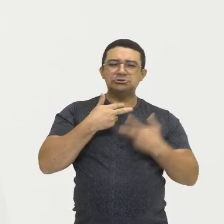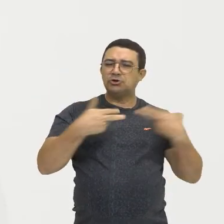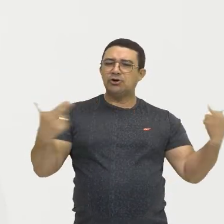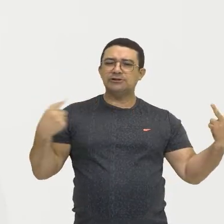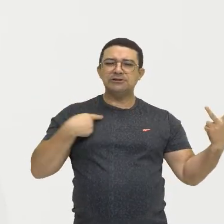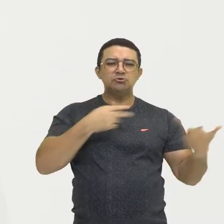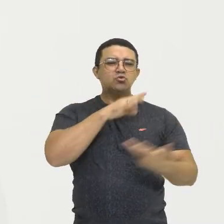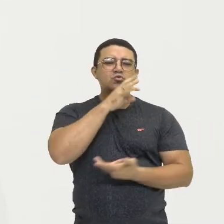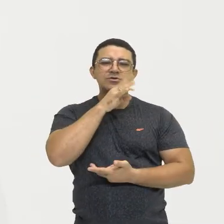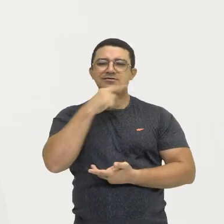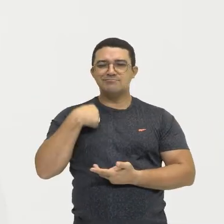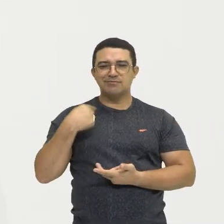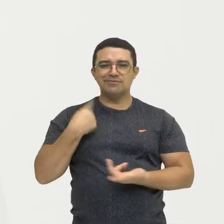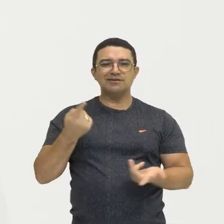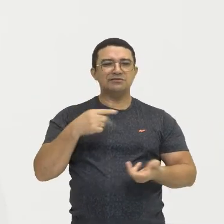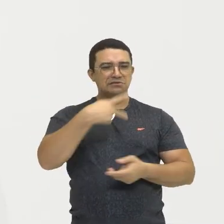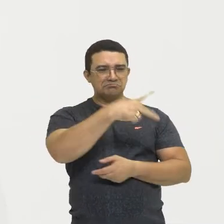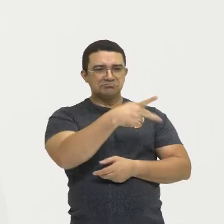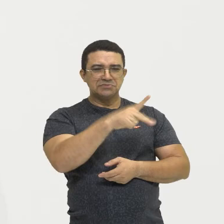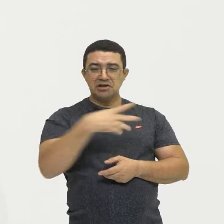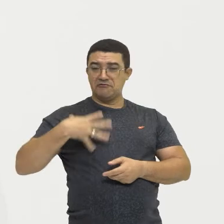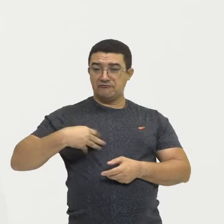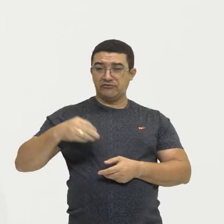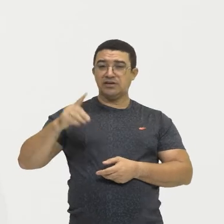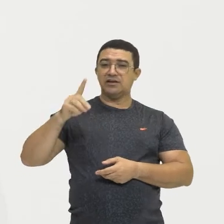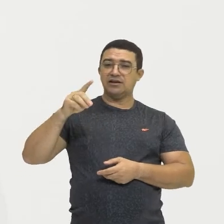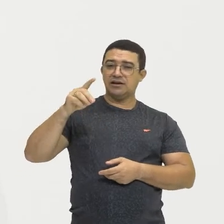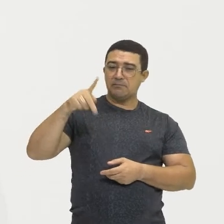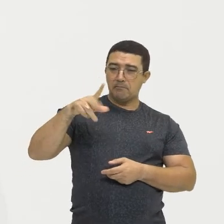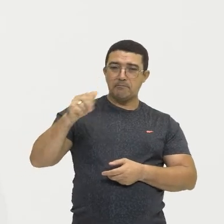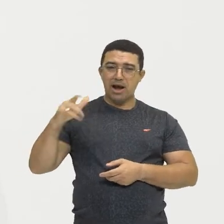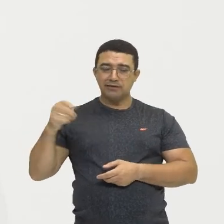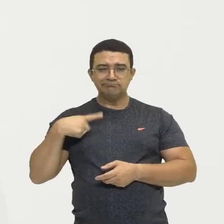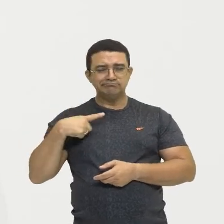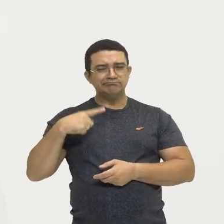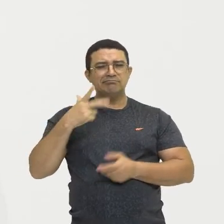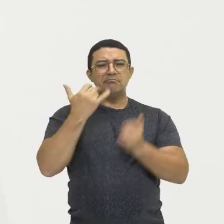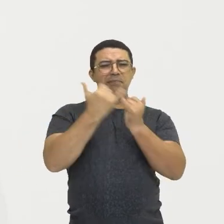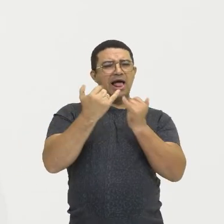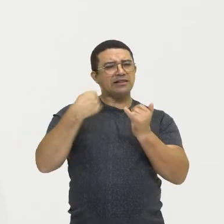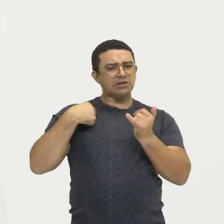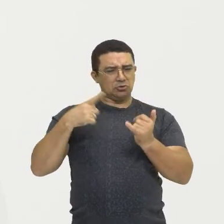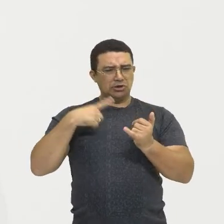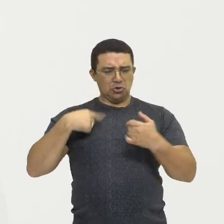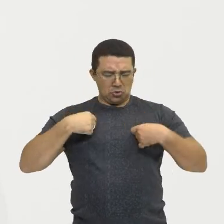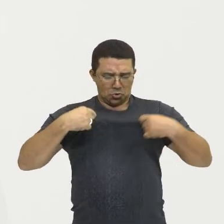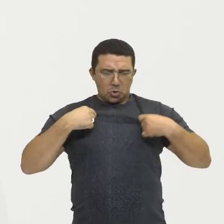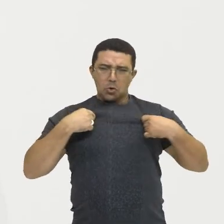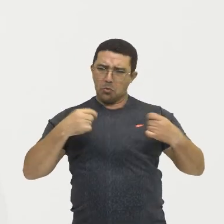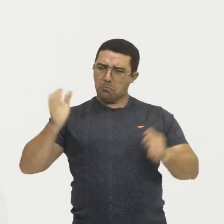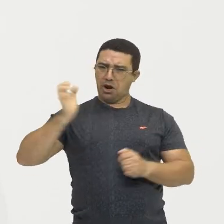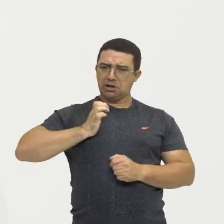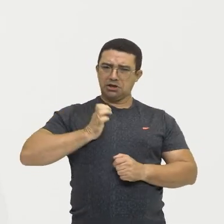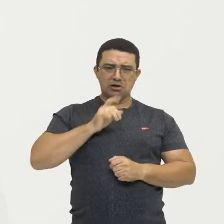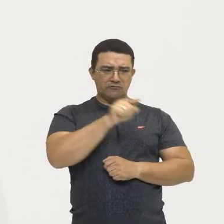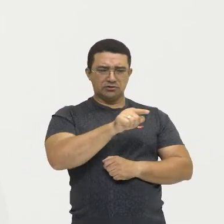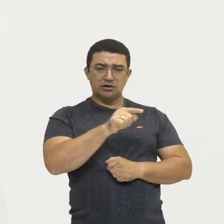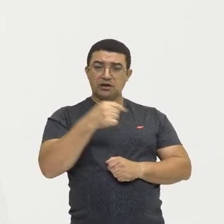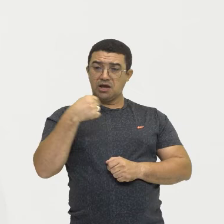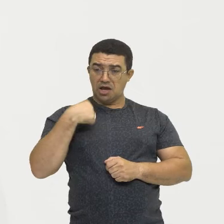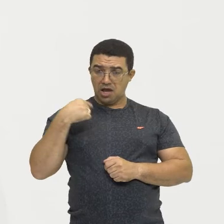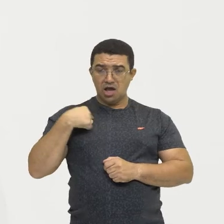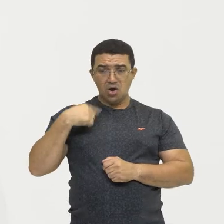mim. E vós, filha de Dom Paio Muniz, tendes a impressão de que eu possuo roupa luxuosa para vós? Pois eu,